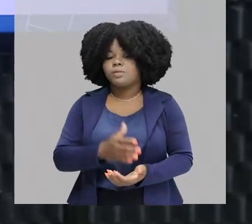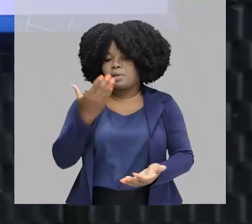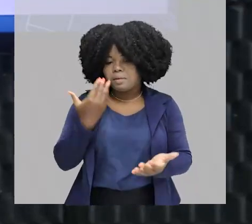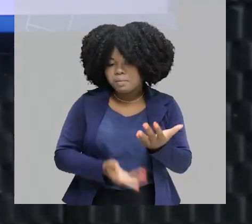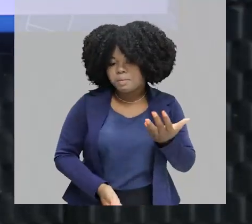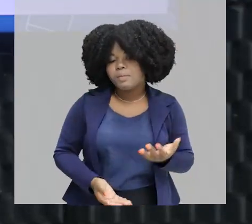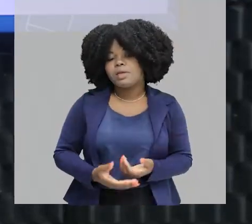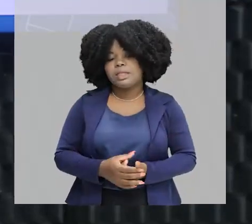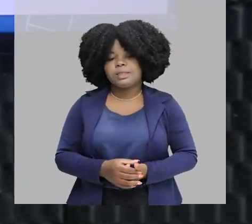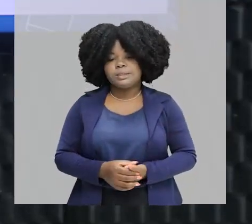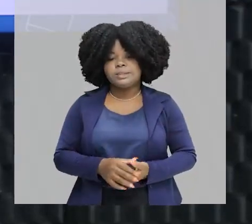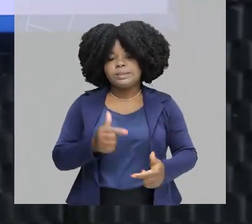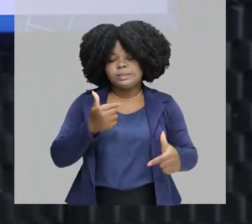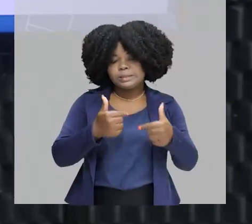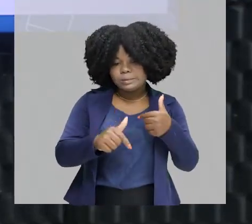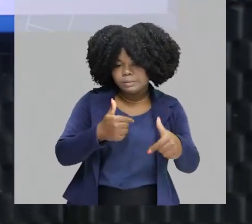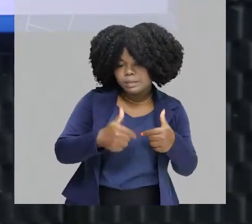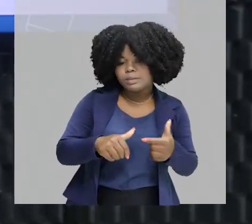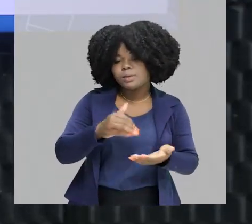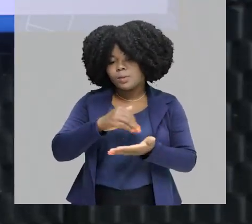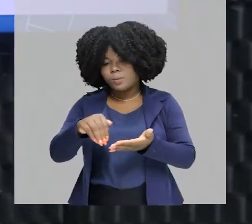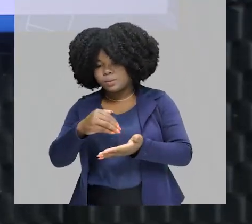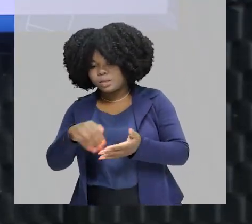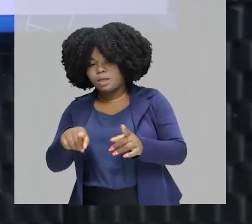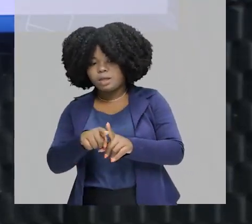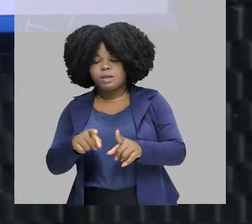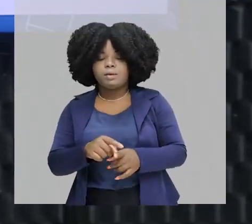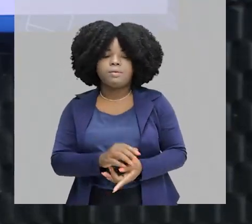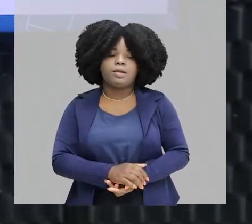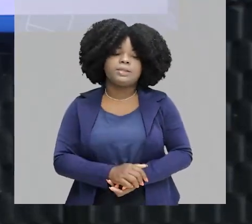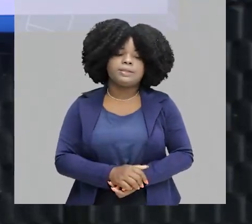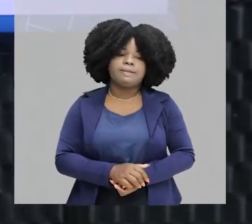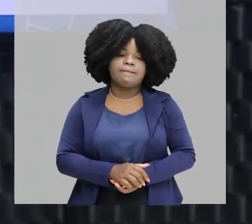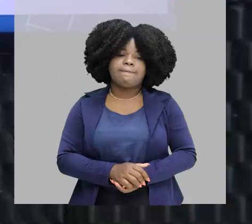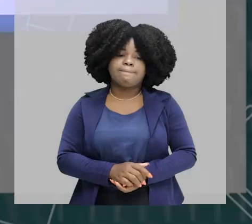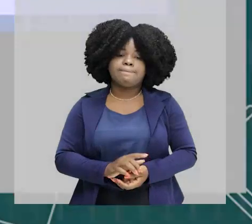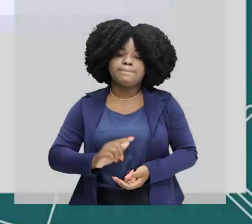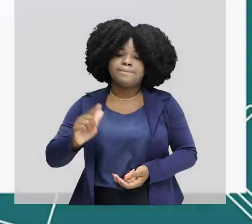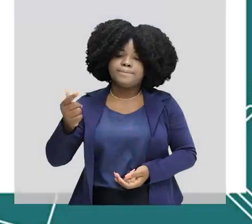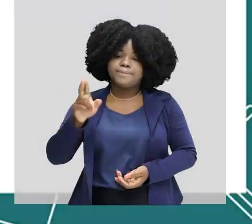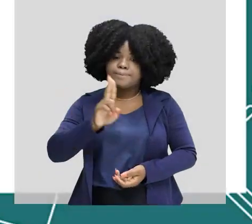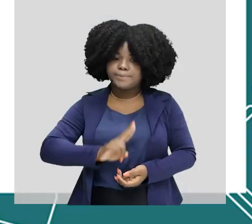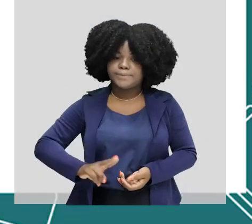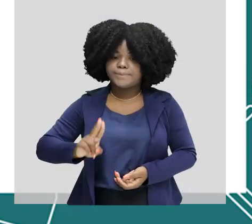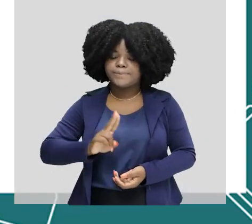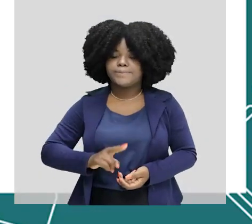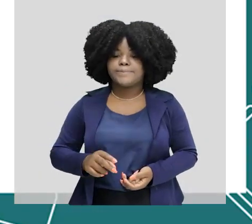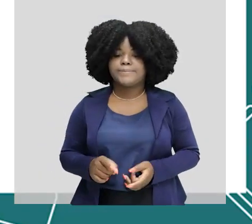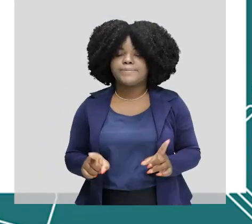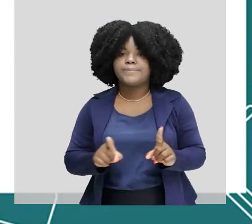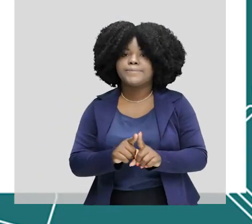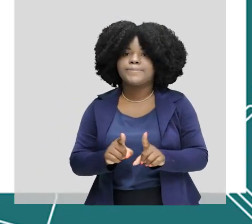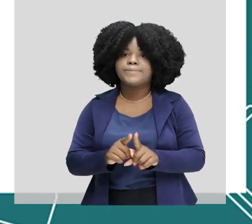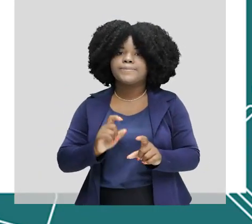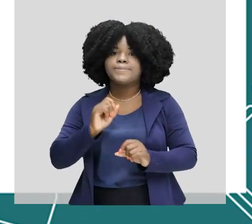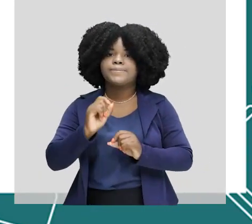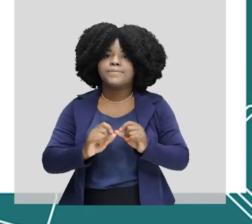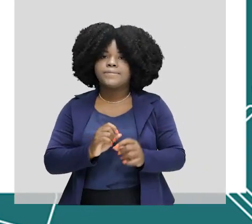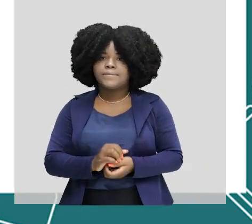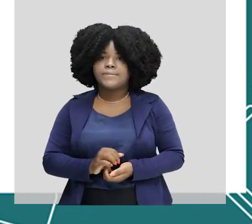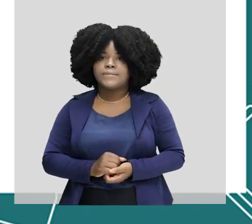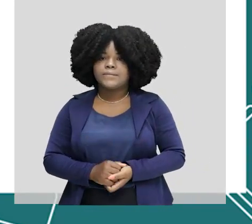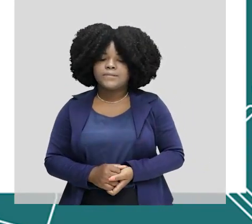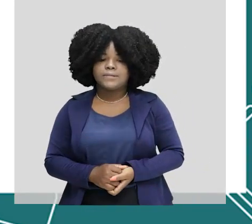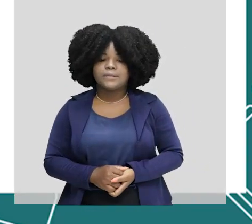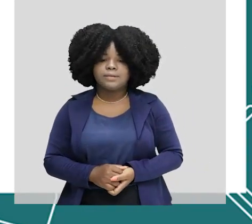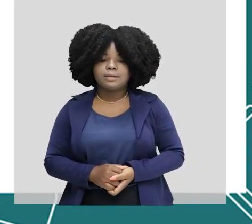Ela continua trabalhando como secretária. Tá? Outro uso é to talk about action that